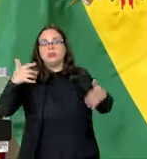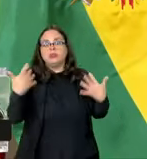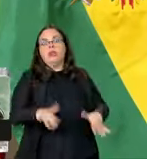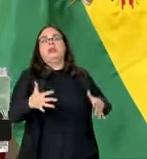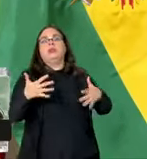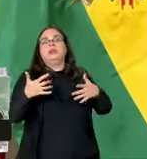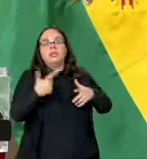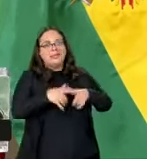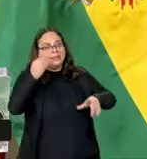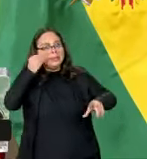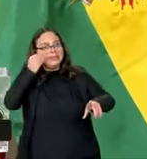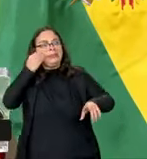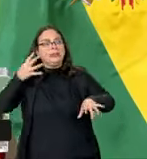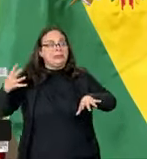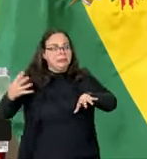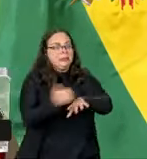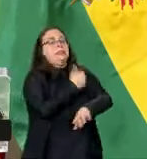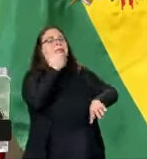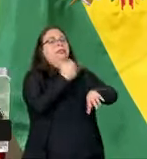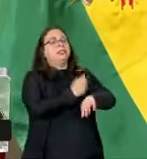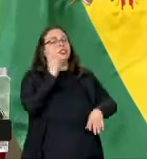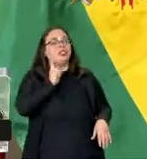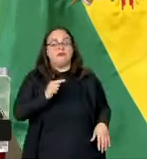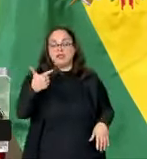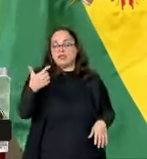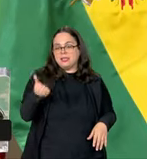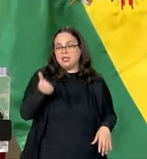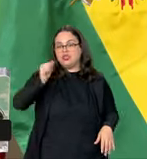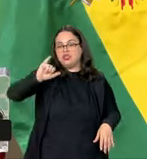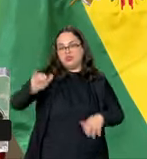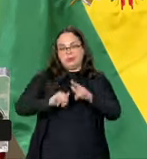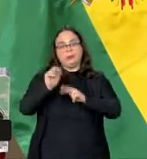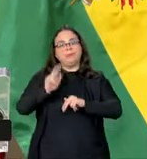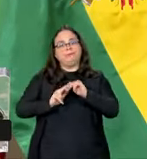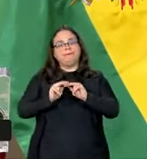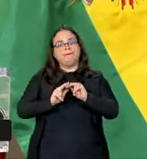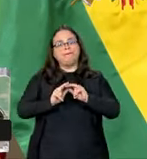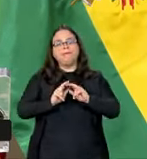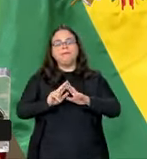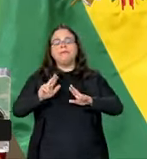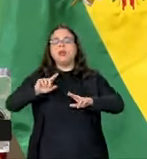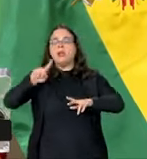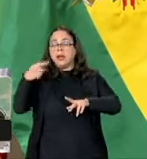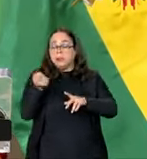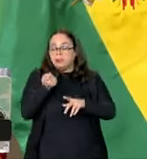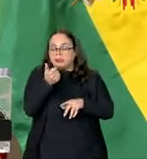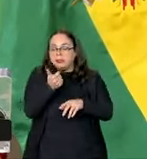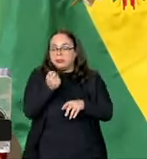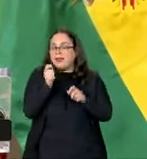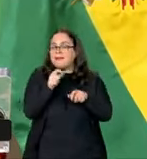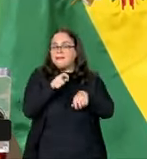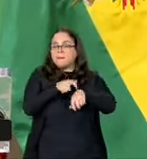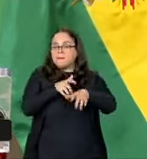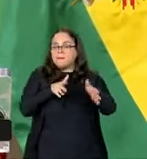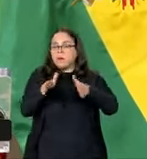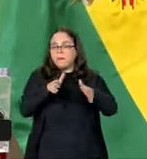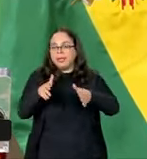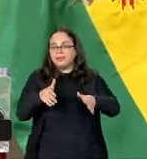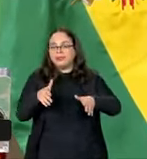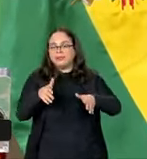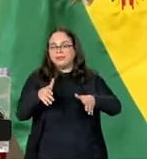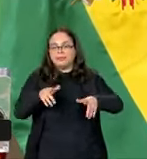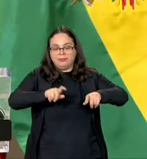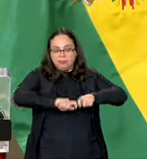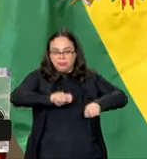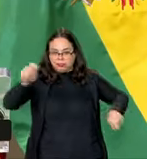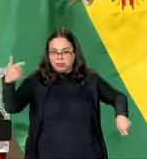por la tentativa de golpe no día 26 de junio. Às vésperas de comemorar o seu bicentenario em